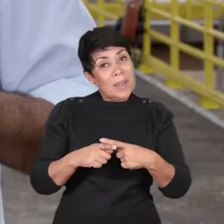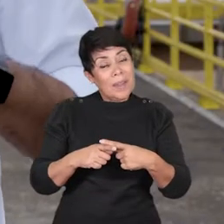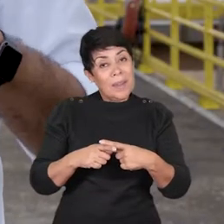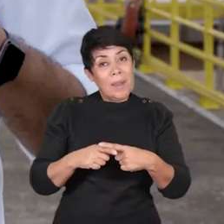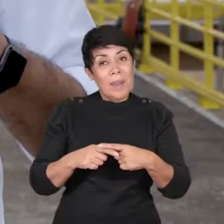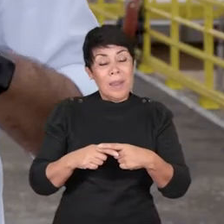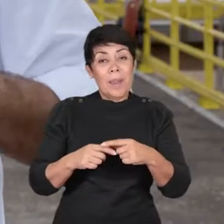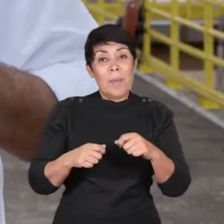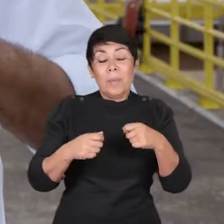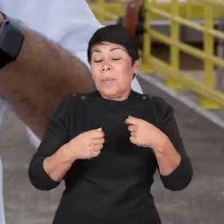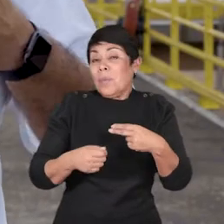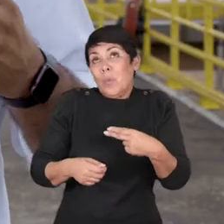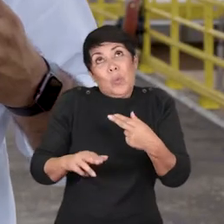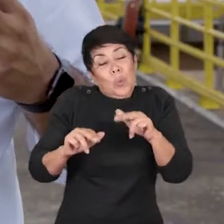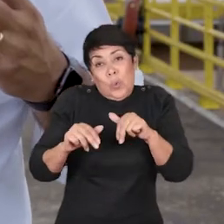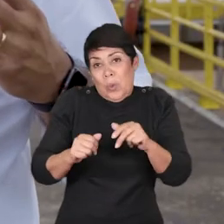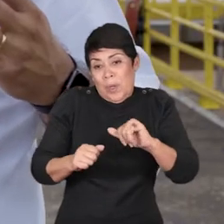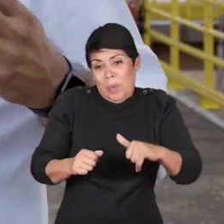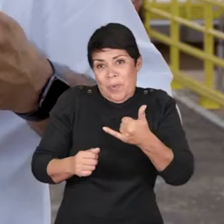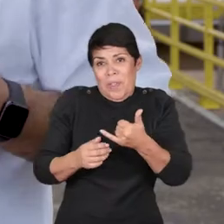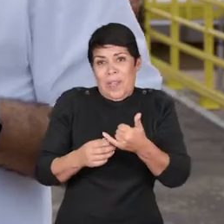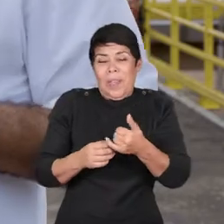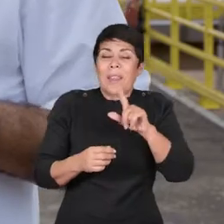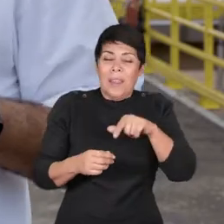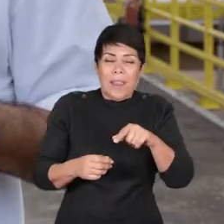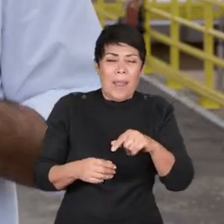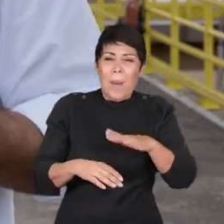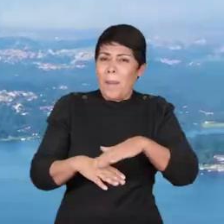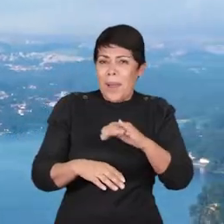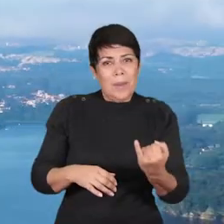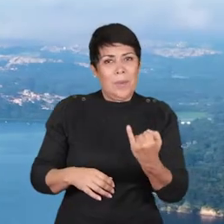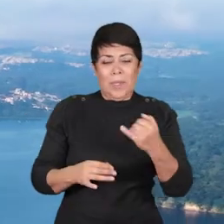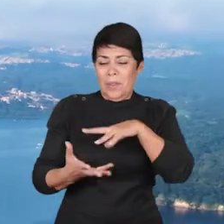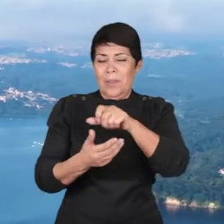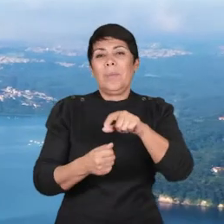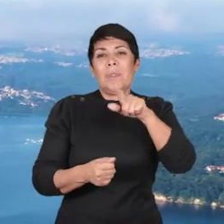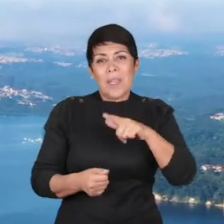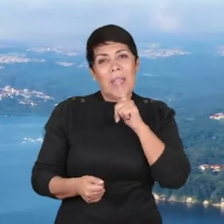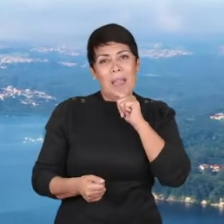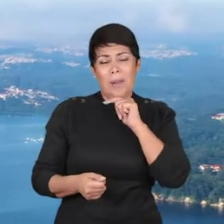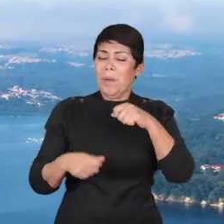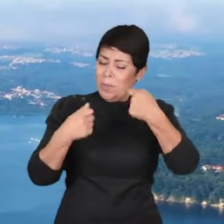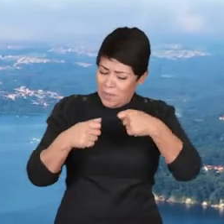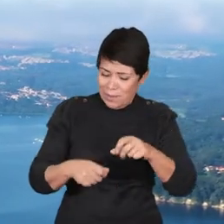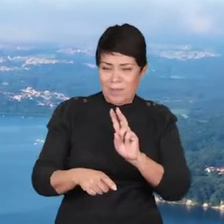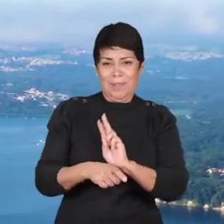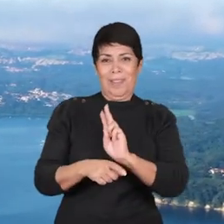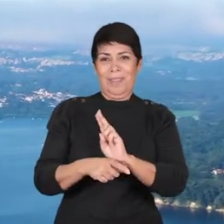reaproveitar? Por que não promover a economia circular no bem mais precioso para a humanidade, que é a água?